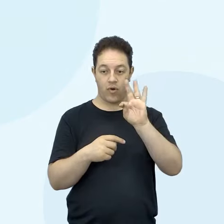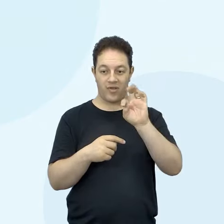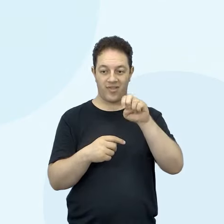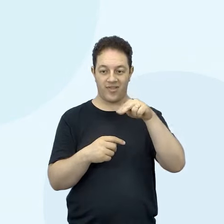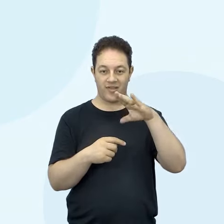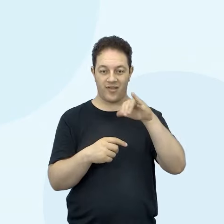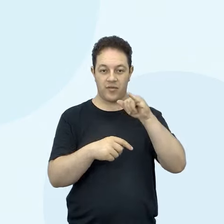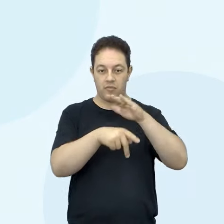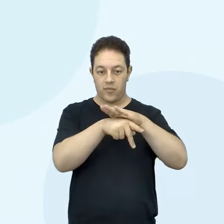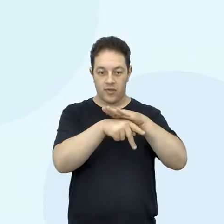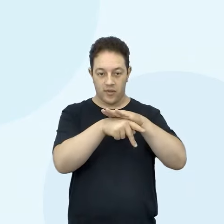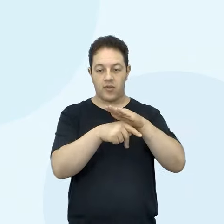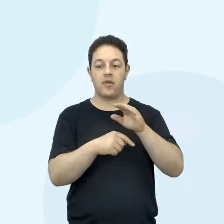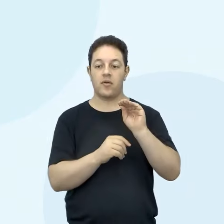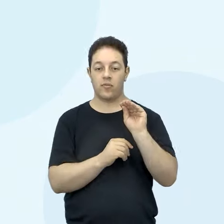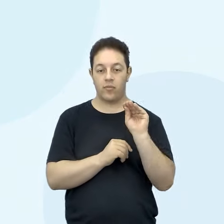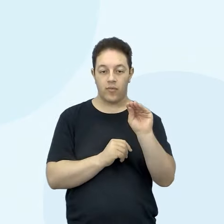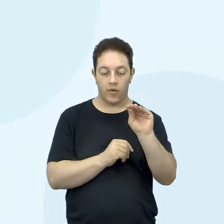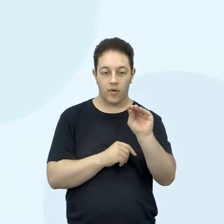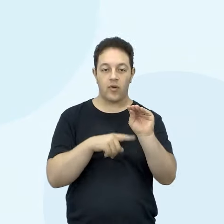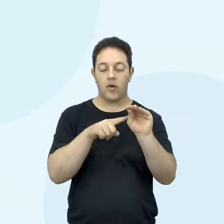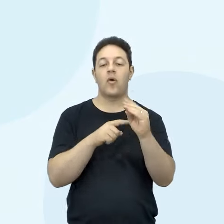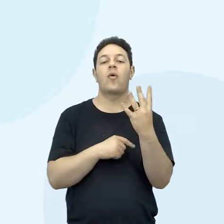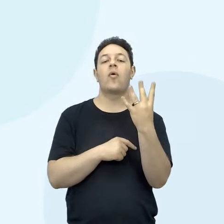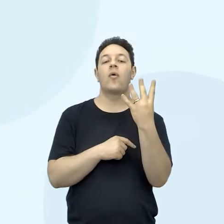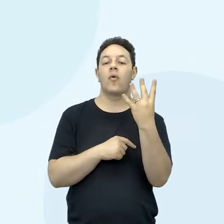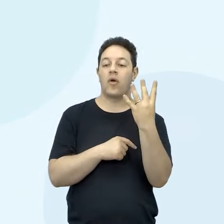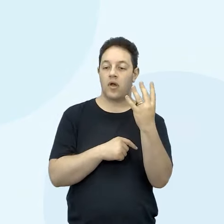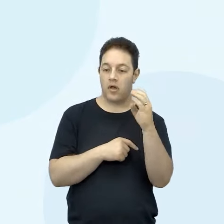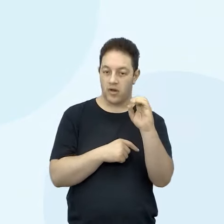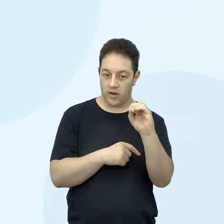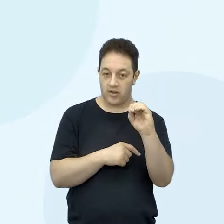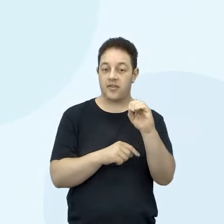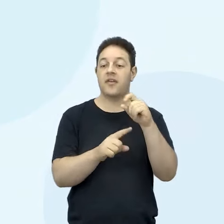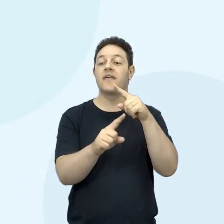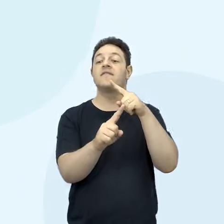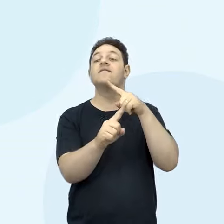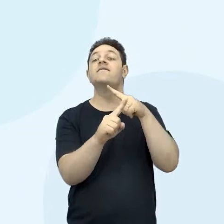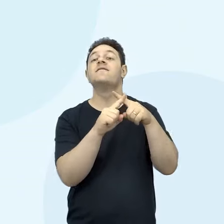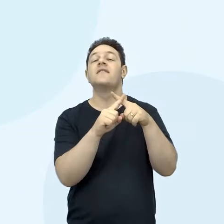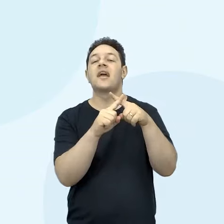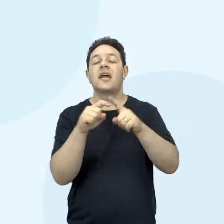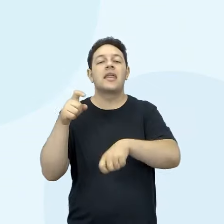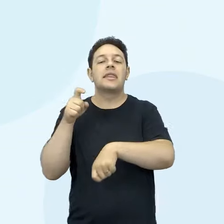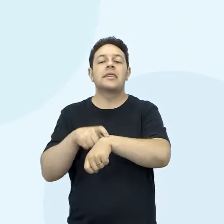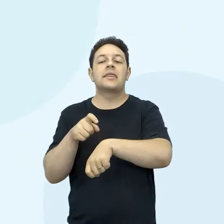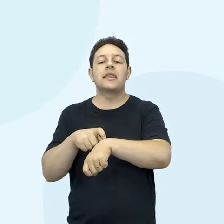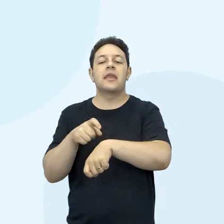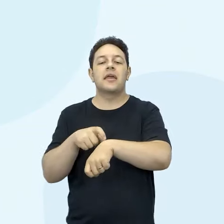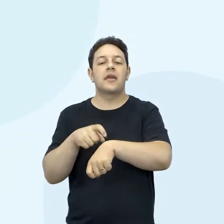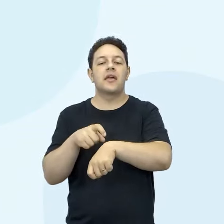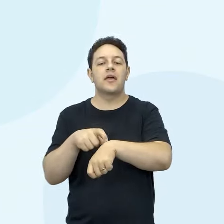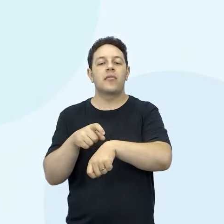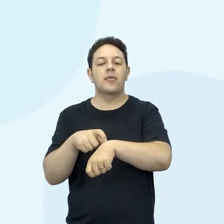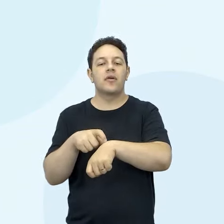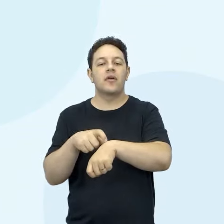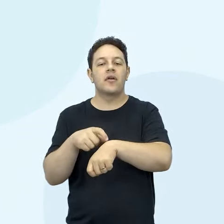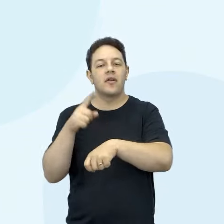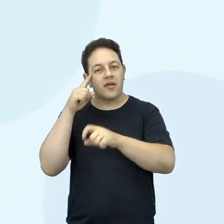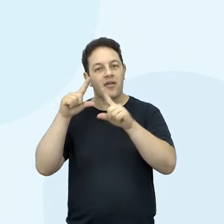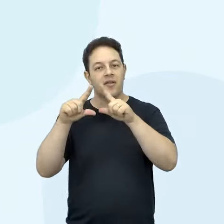a gente vai lá, vamos fazer essa continha facinho, ó, que é 40 também, vezes